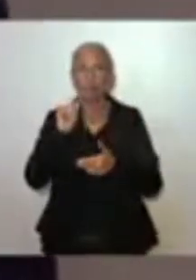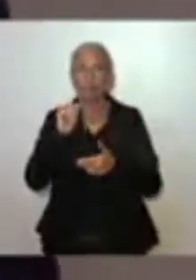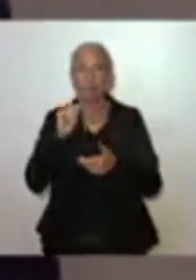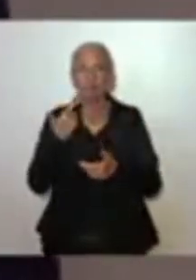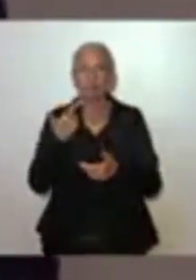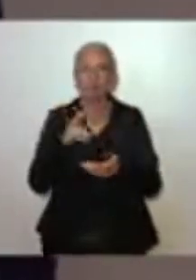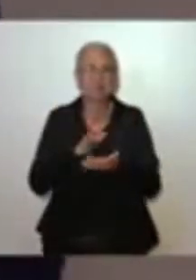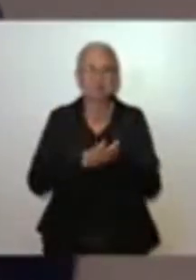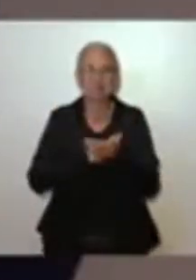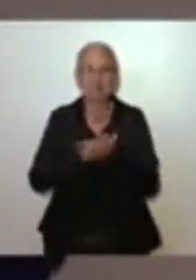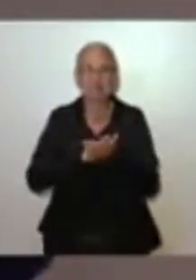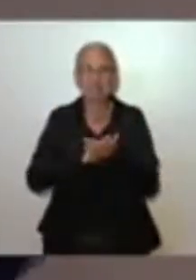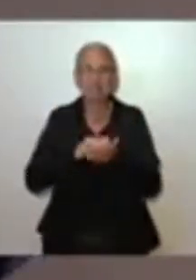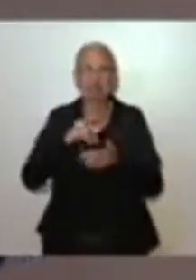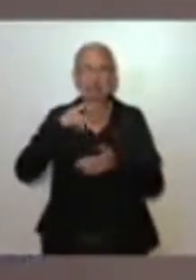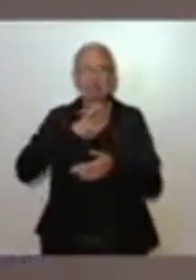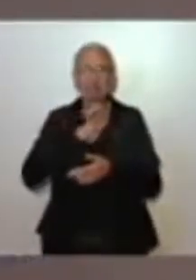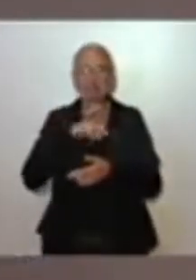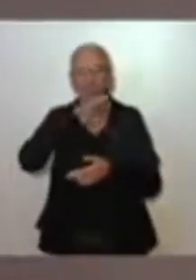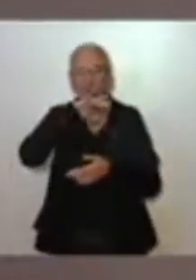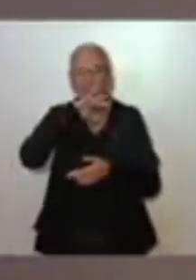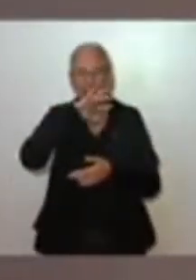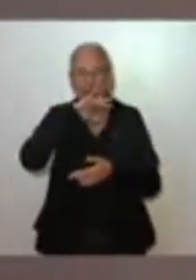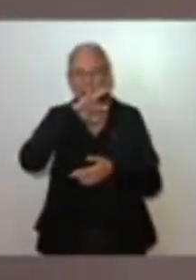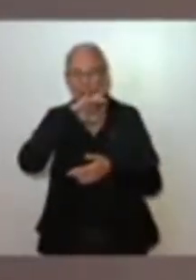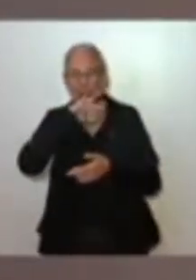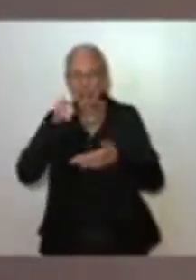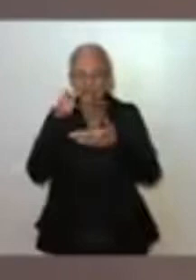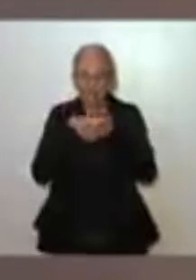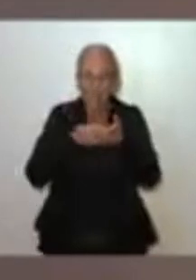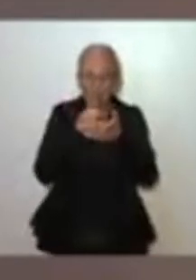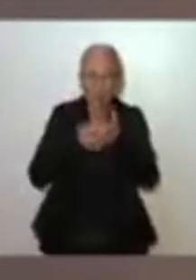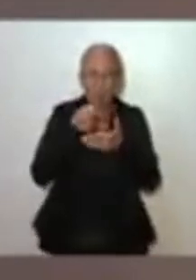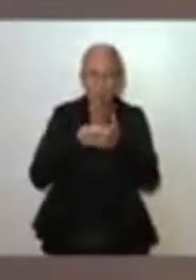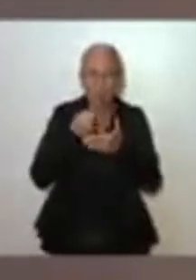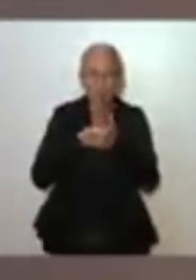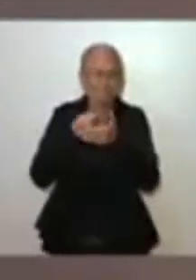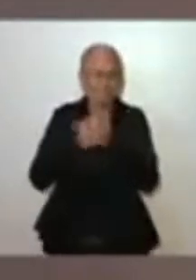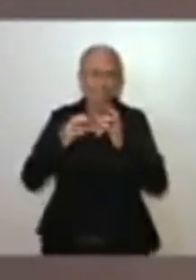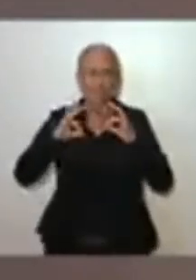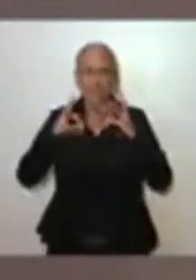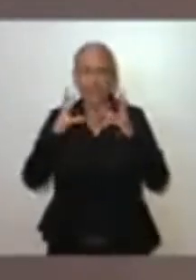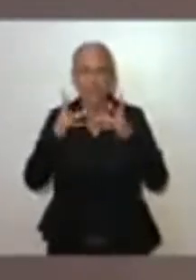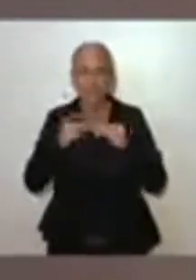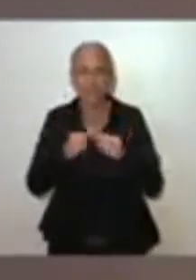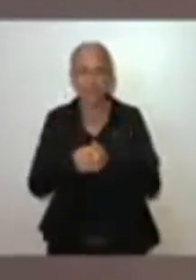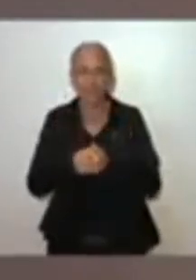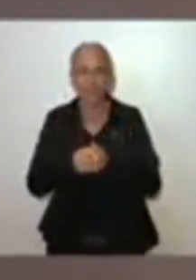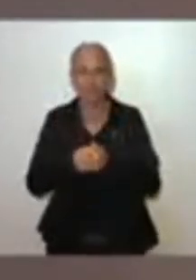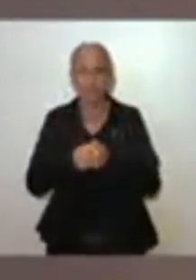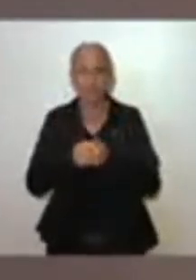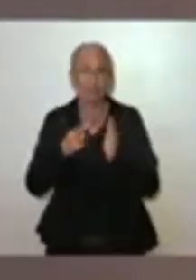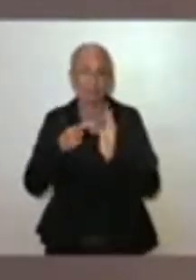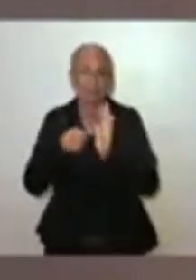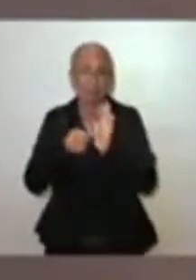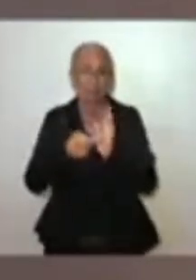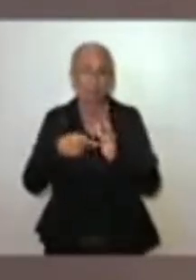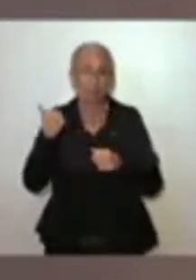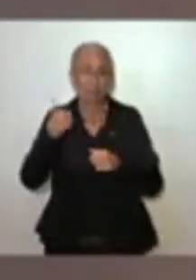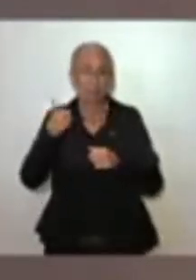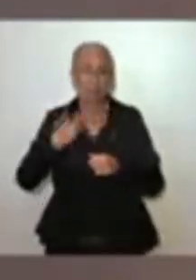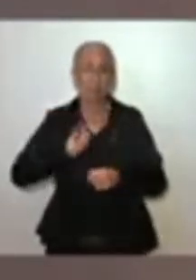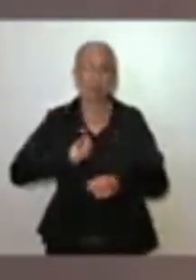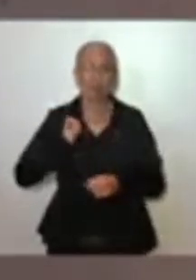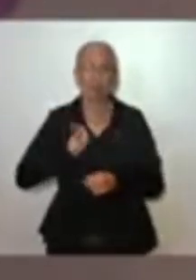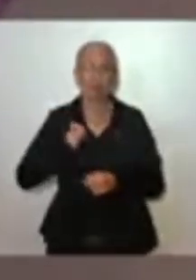falta de talento porque eu tentei de tudo que vocês possam imaginar E essa é uma primeira constatação na